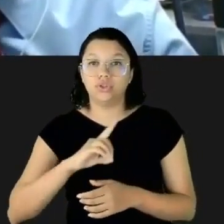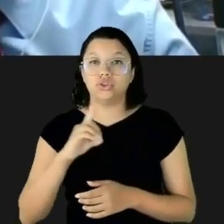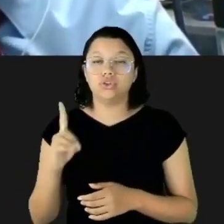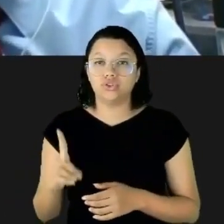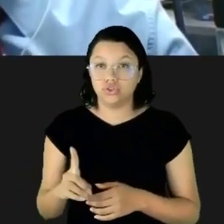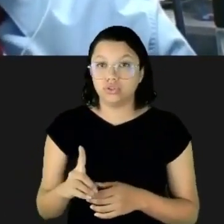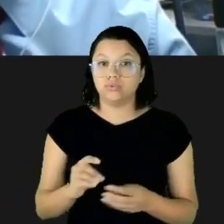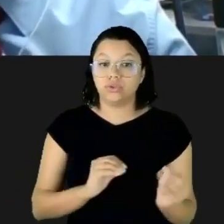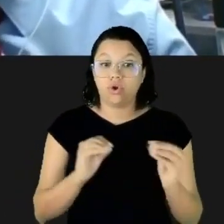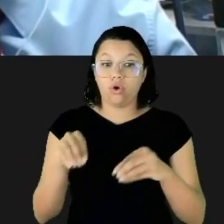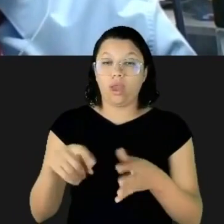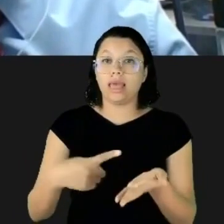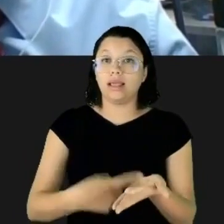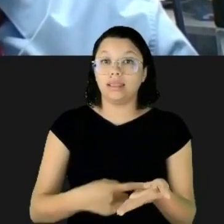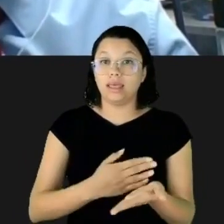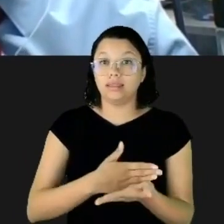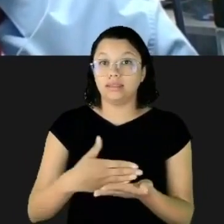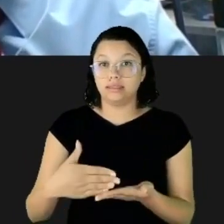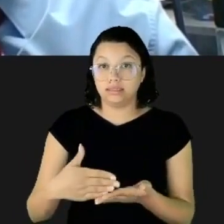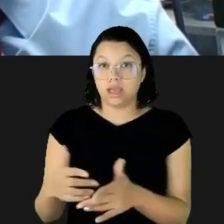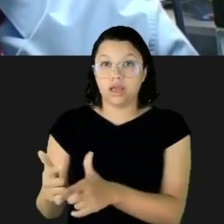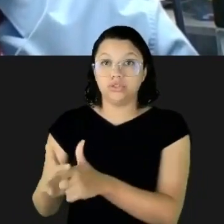aqui redistribuição